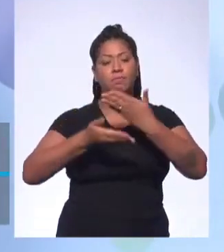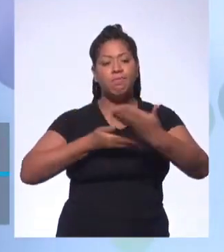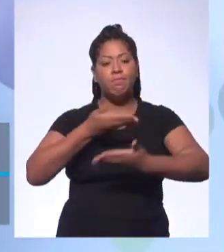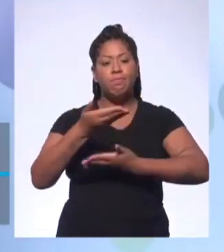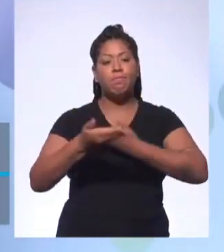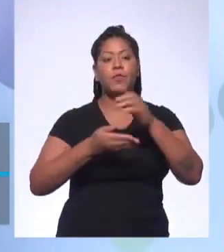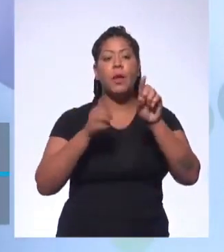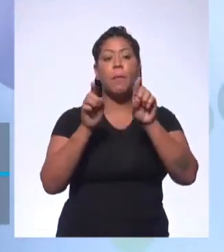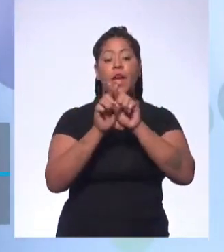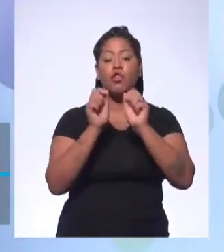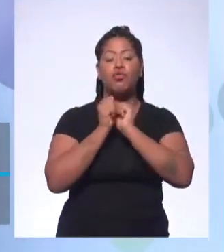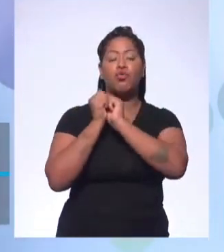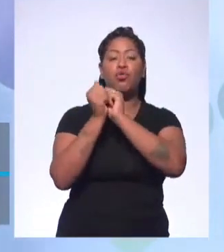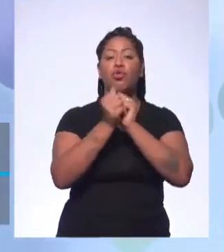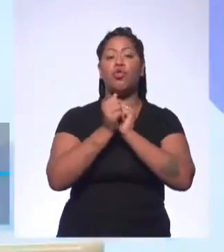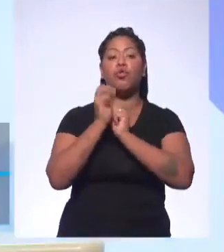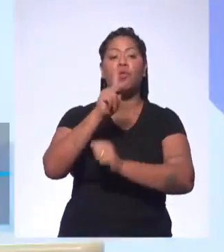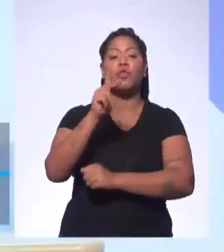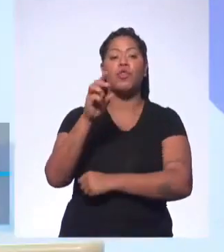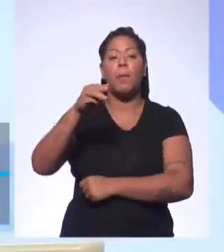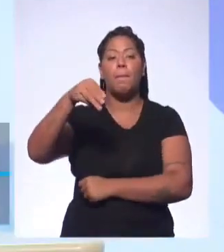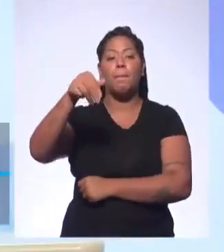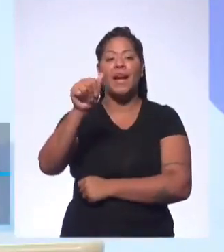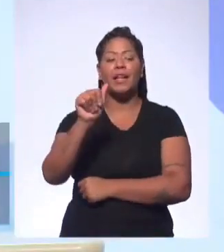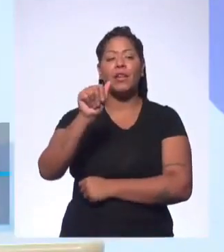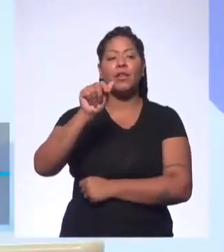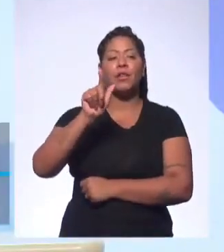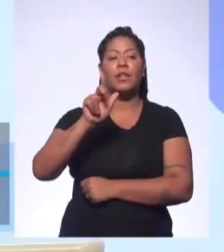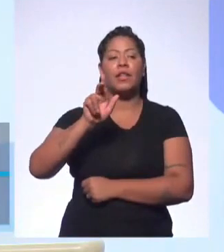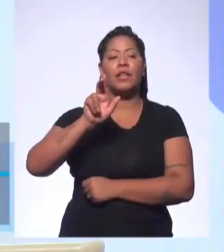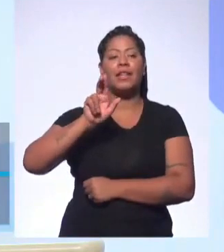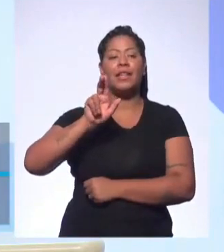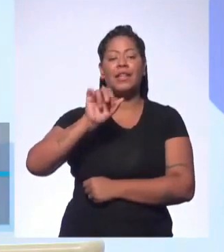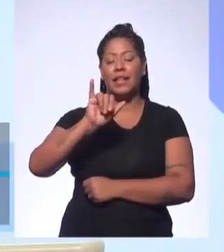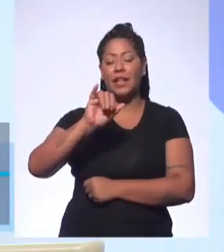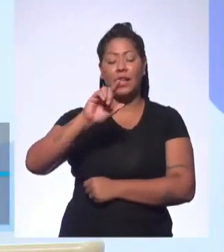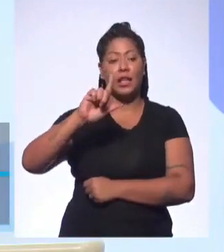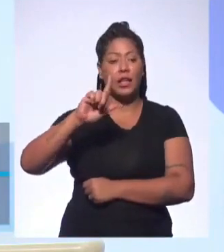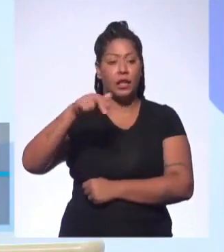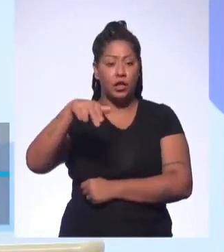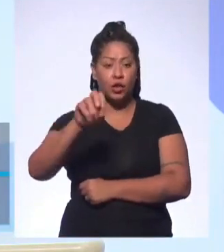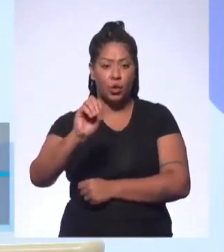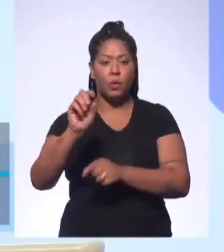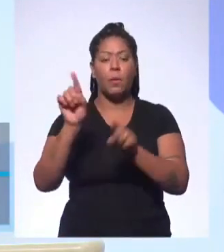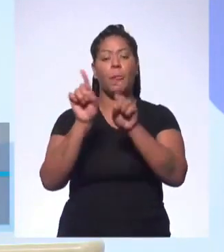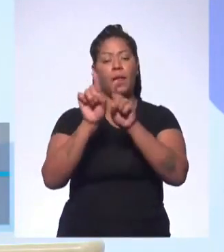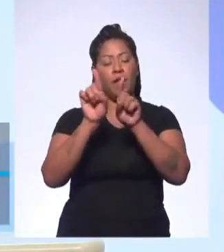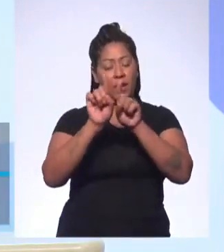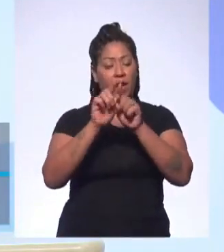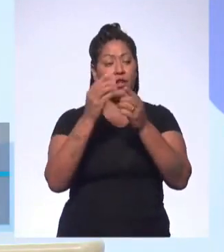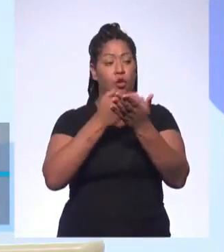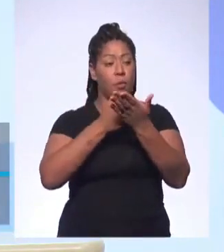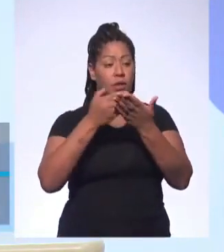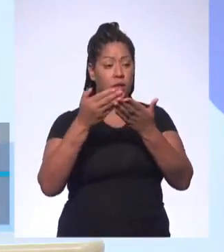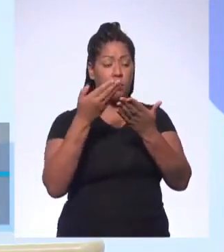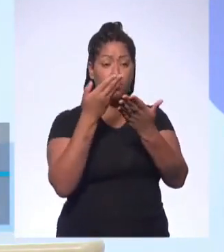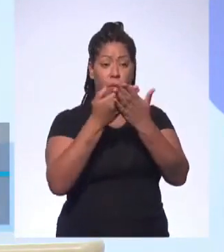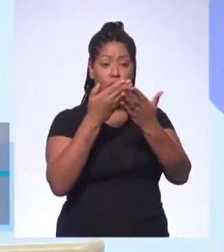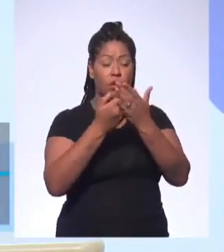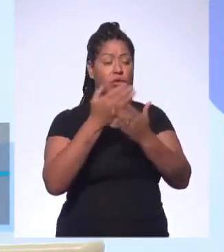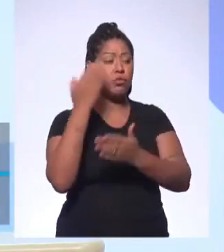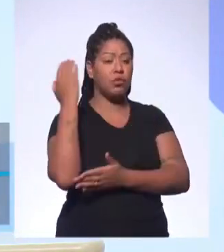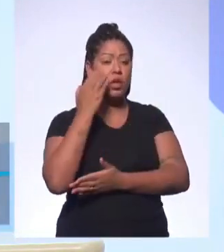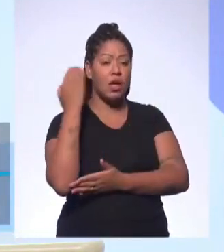querido professor Magno. É isso aí, está começando mais uma aula de ciências aqui com o professor Edi Joel. Eu estou aqui na mediação,